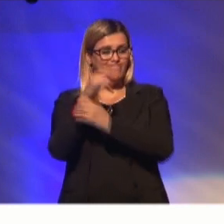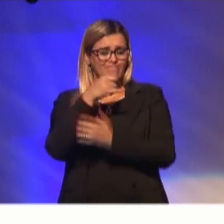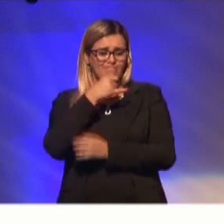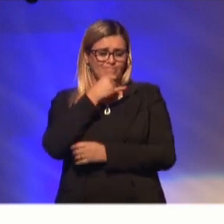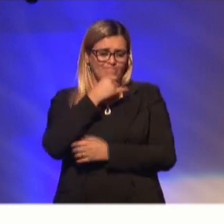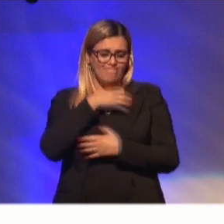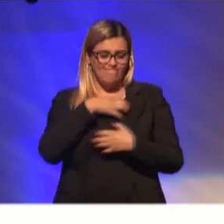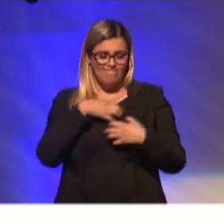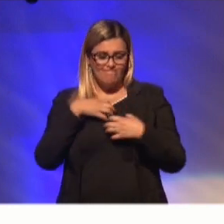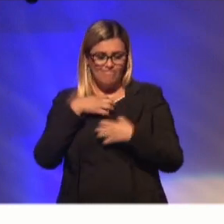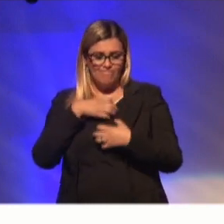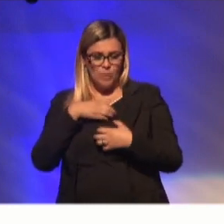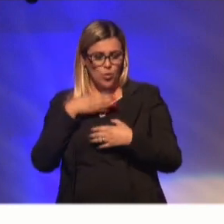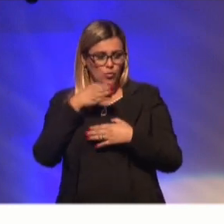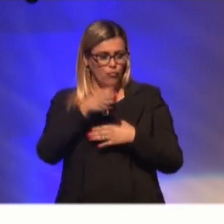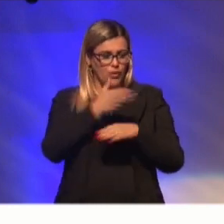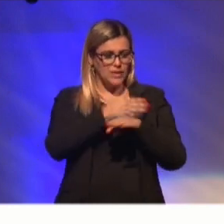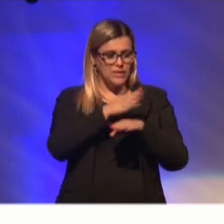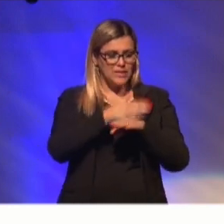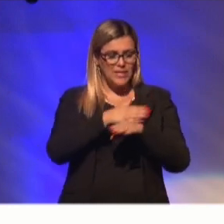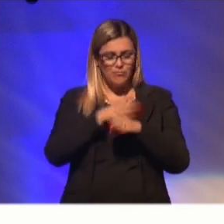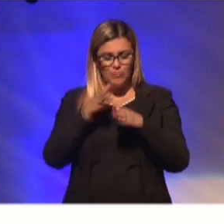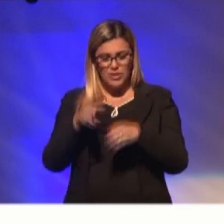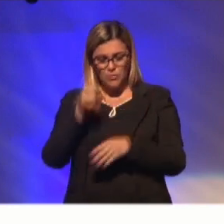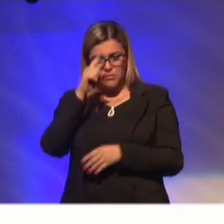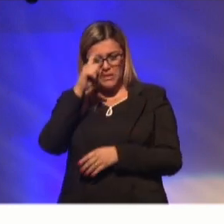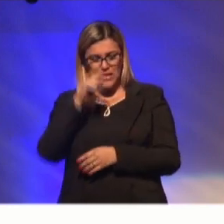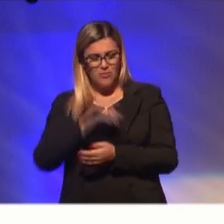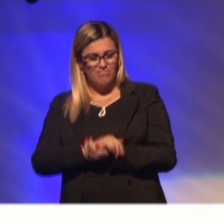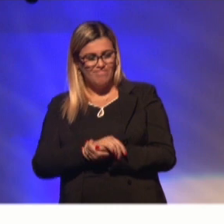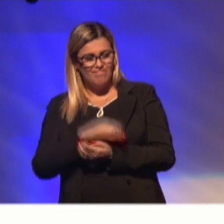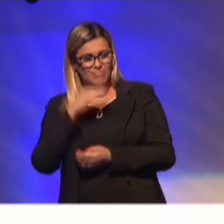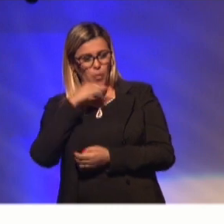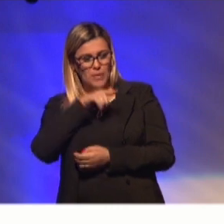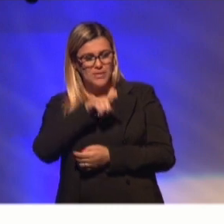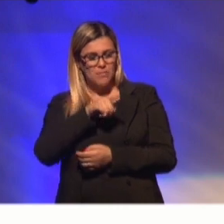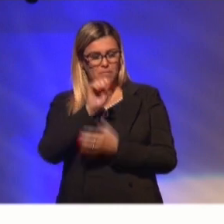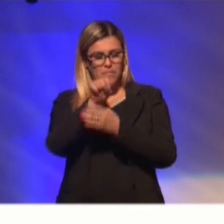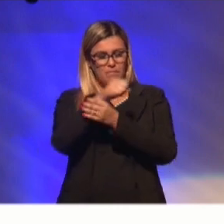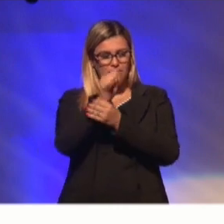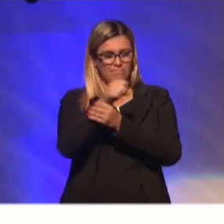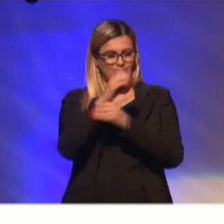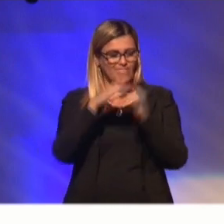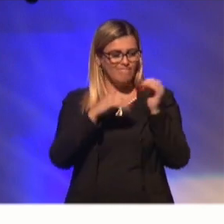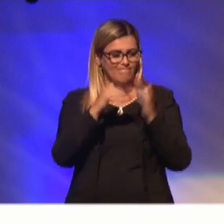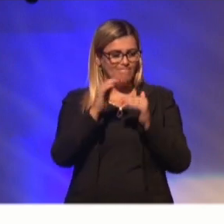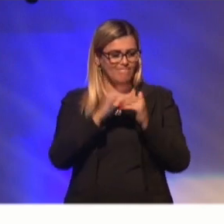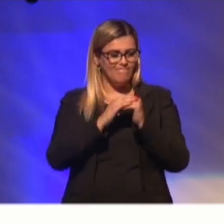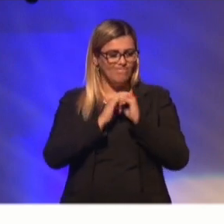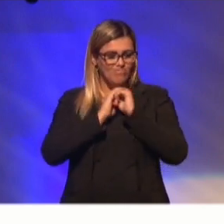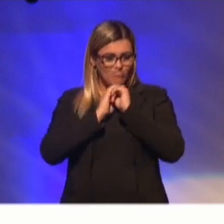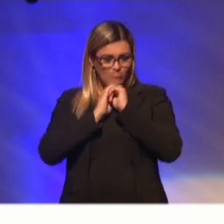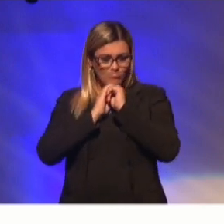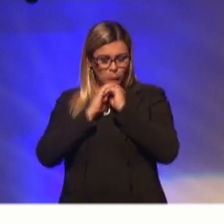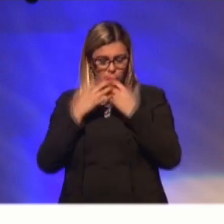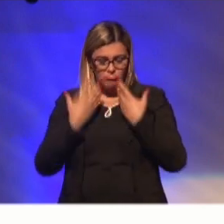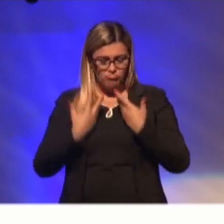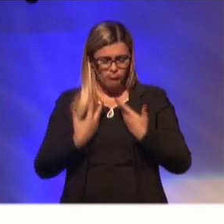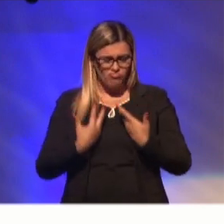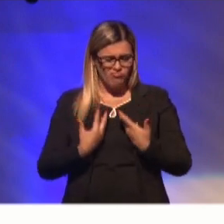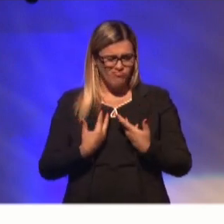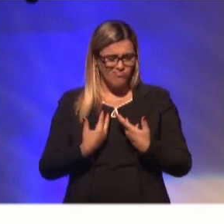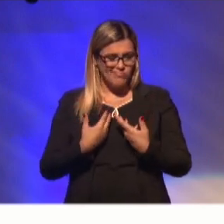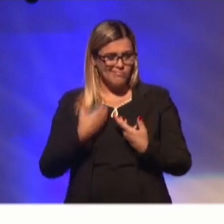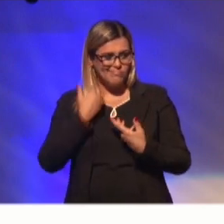nos campos de estágio, quando eu chego num determinado hospital, que eu vejo o fisioterapeuta às vezes assim, sabe,